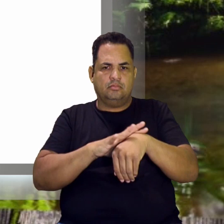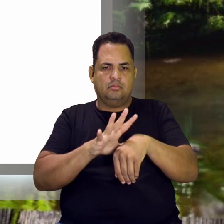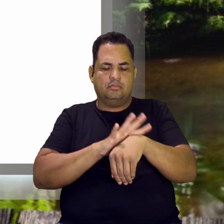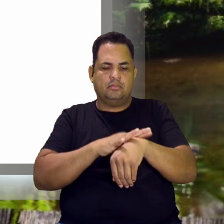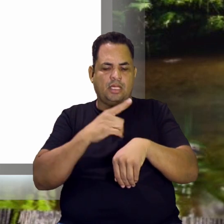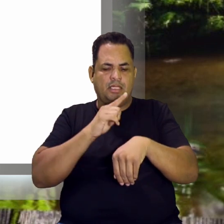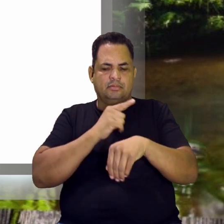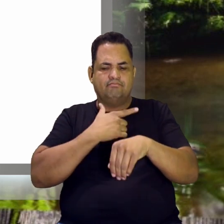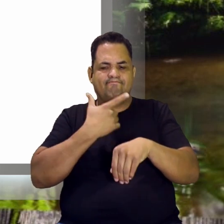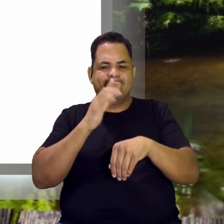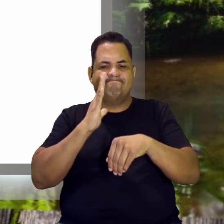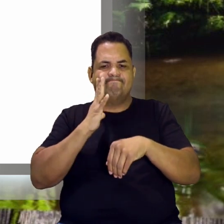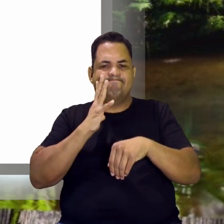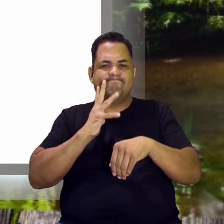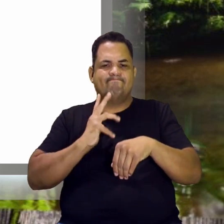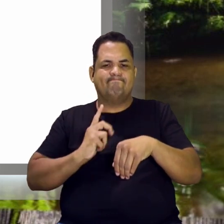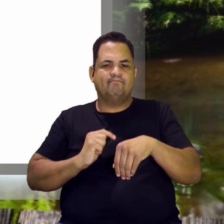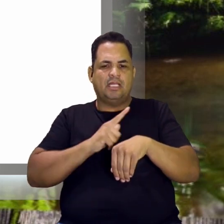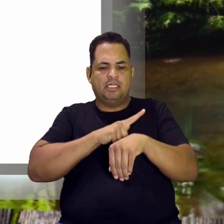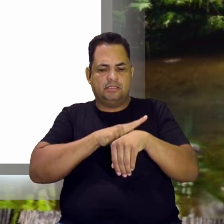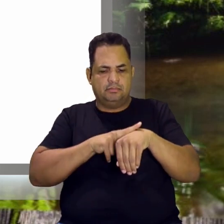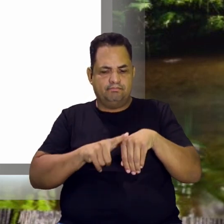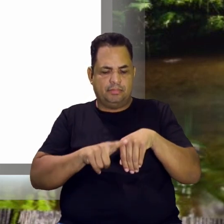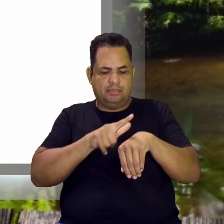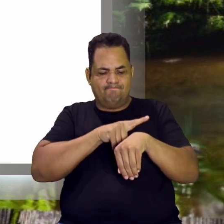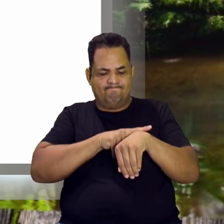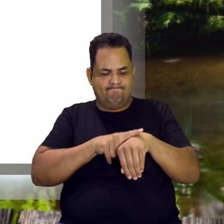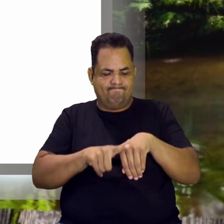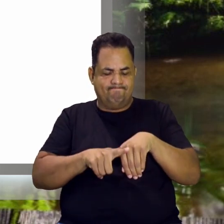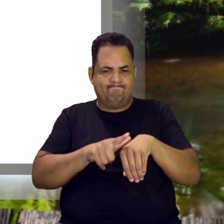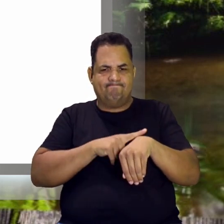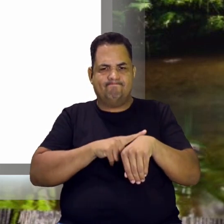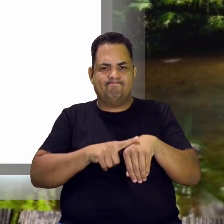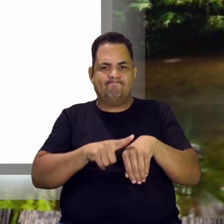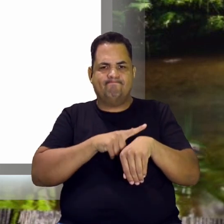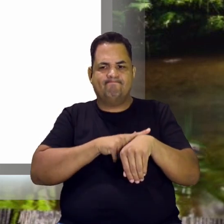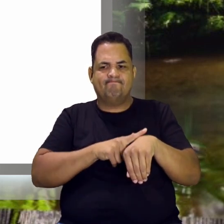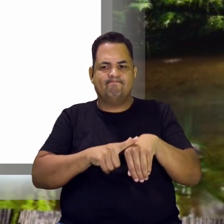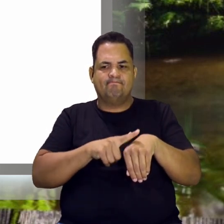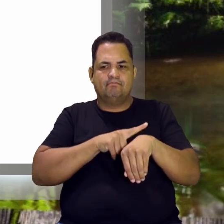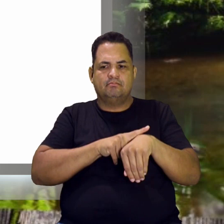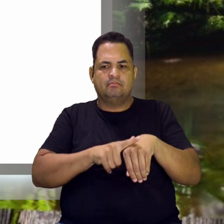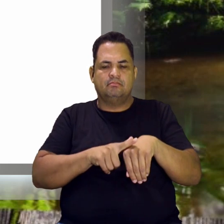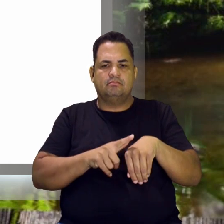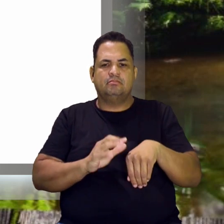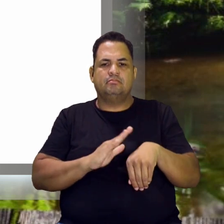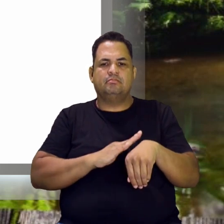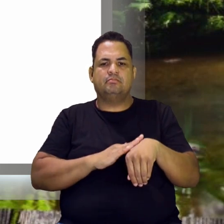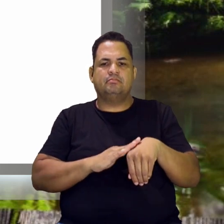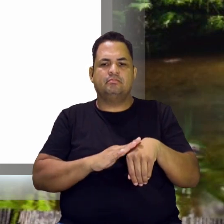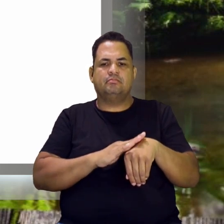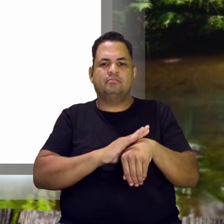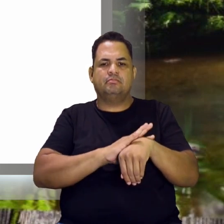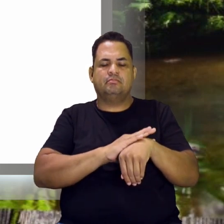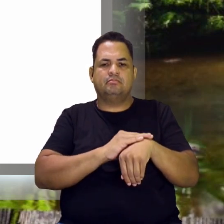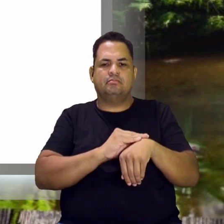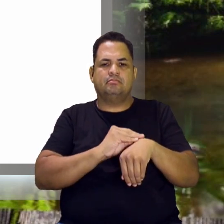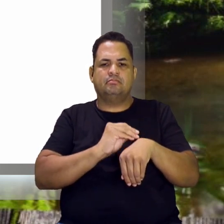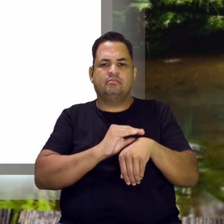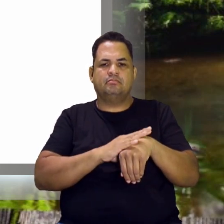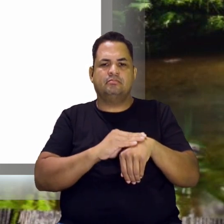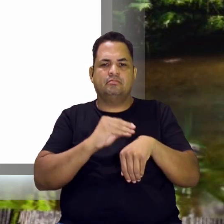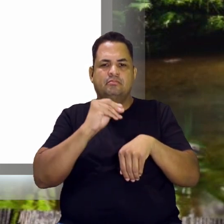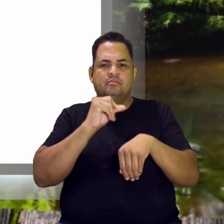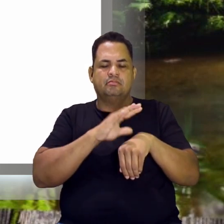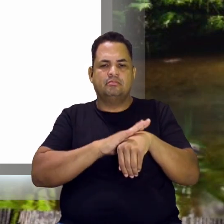as nossas. Porque você tem nojo. Não tem problema nenhum, não. Tá? A pessoa tem nojo, mas não é à toa. Então, elas são bem pequenininhas. Sabe por que elas têm a